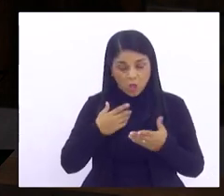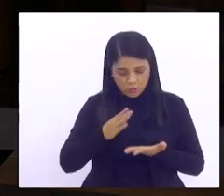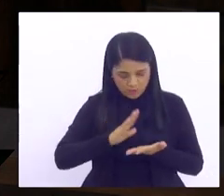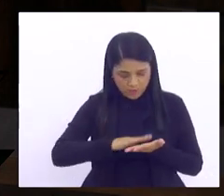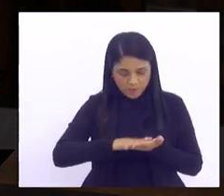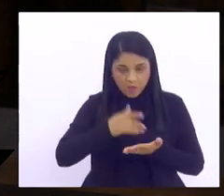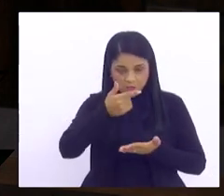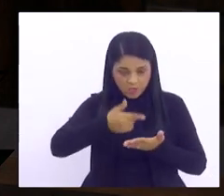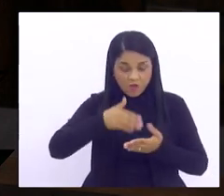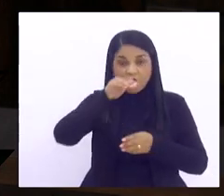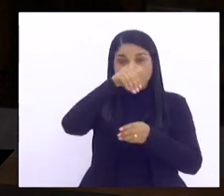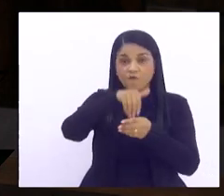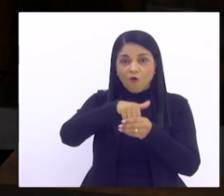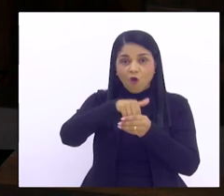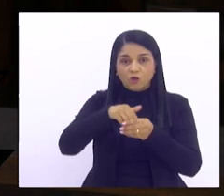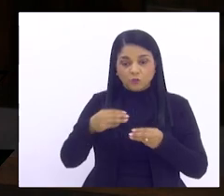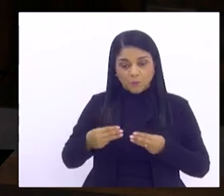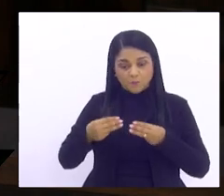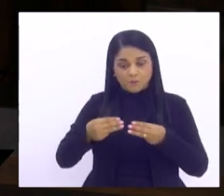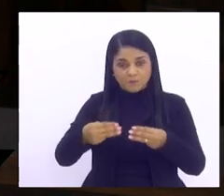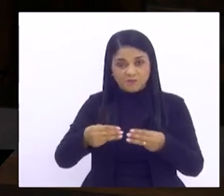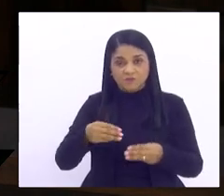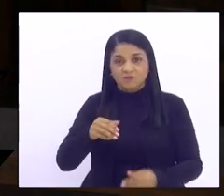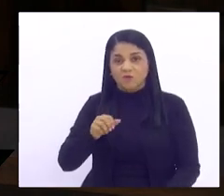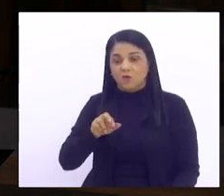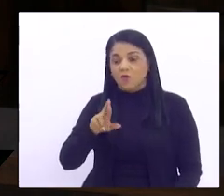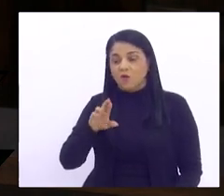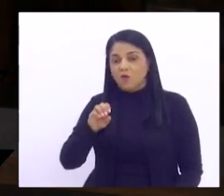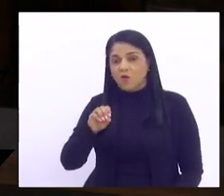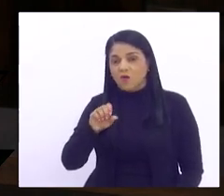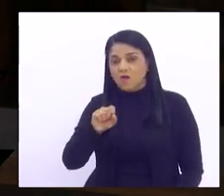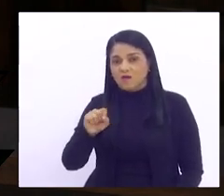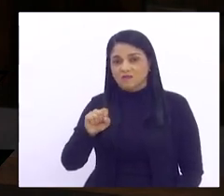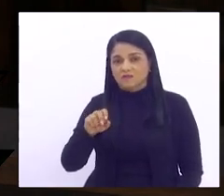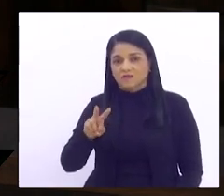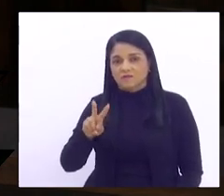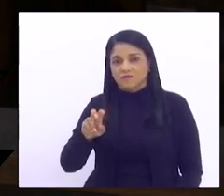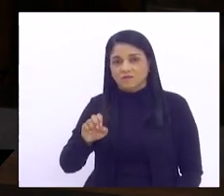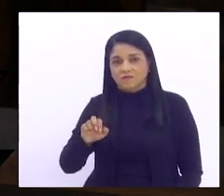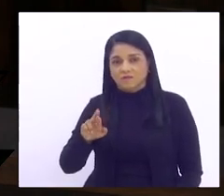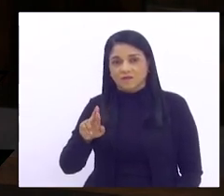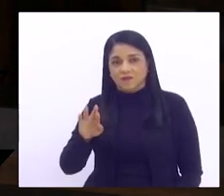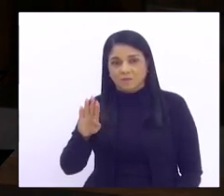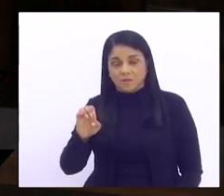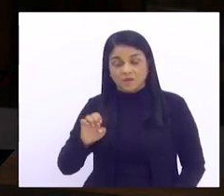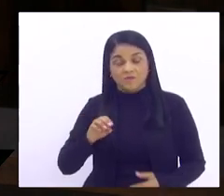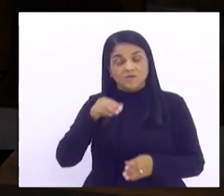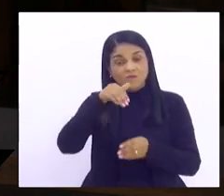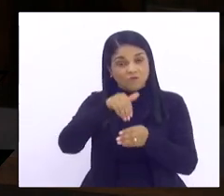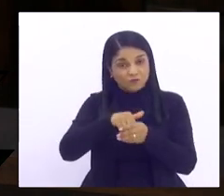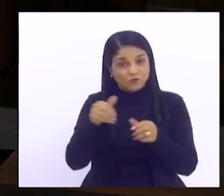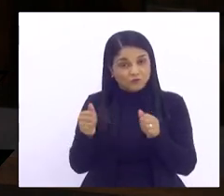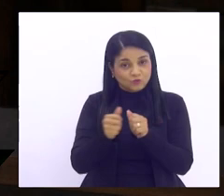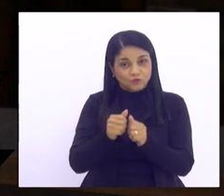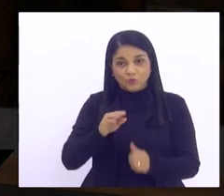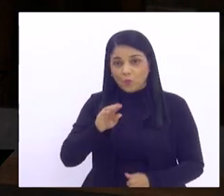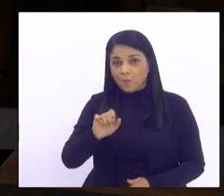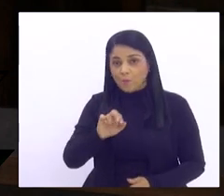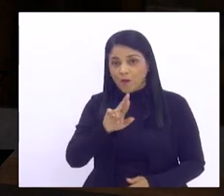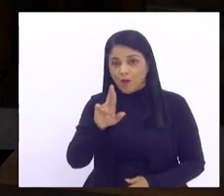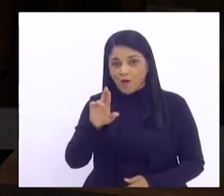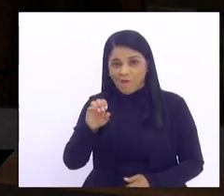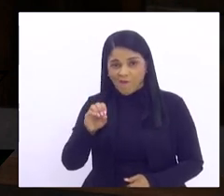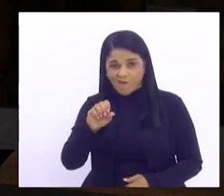da ministra relatora, a ministra Rosa Weber, que votou com Barroso naquele habeas corpus de